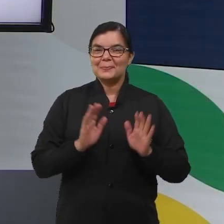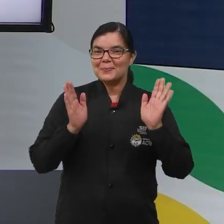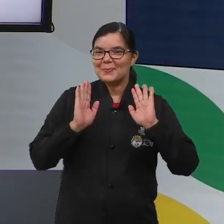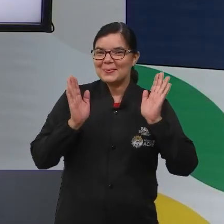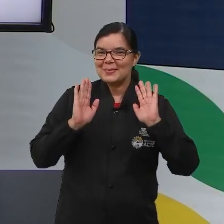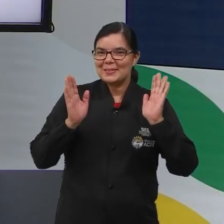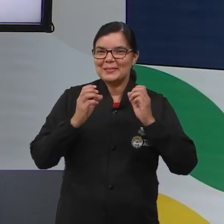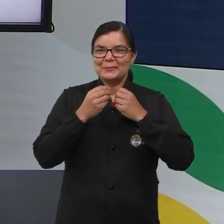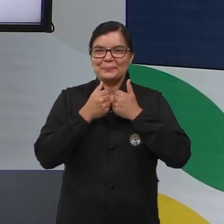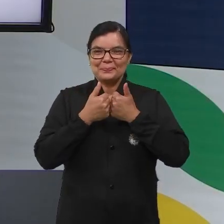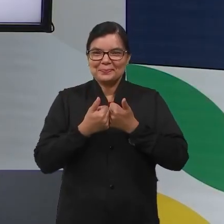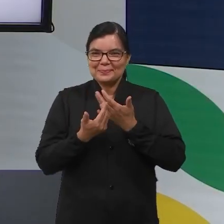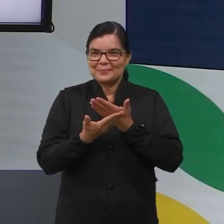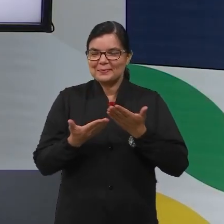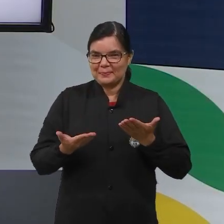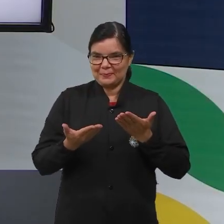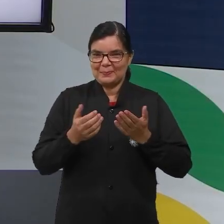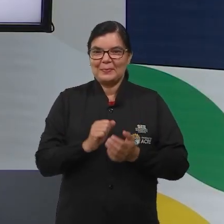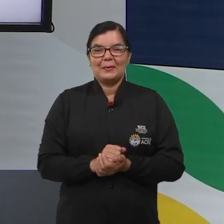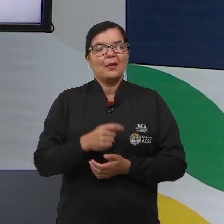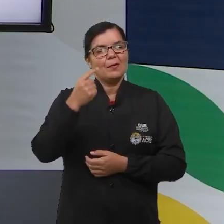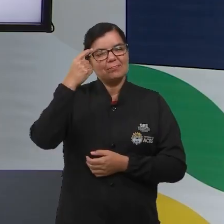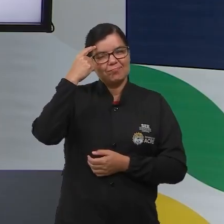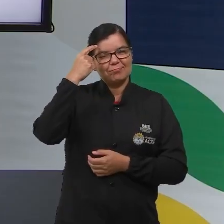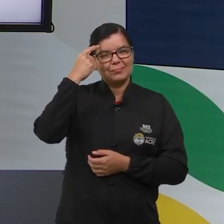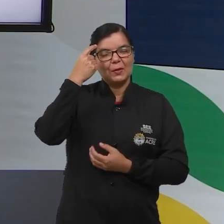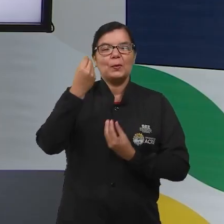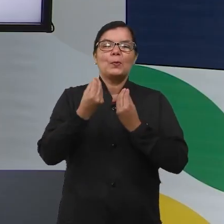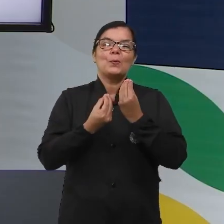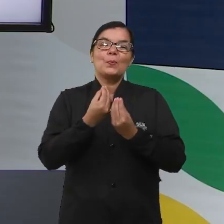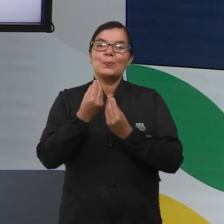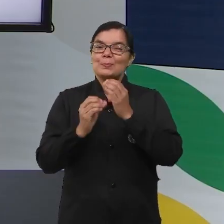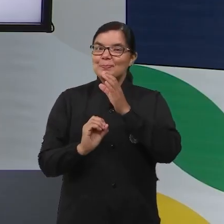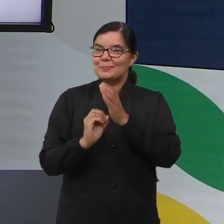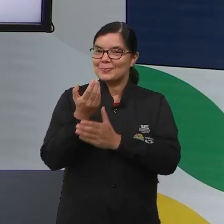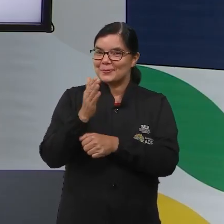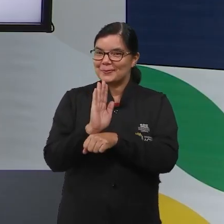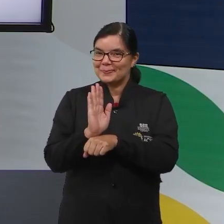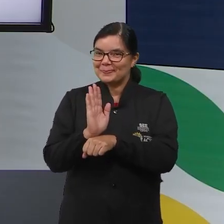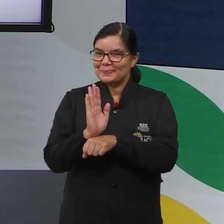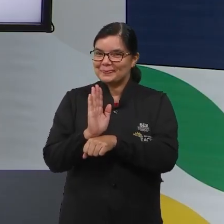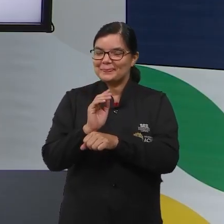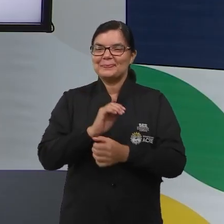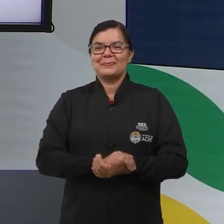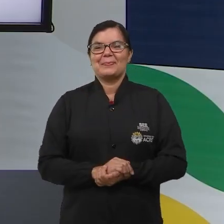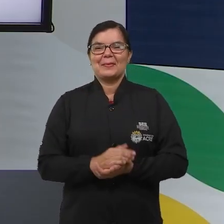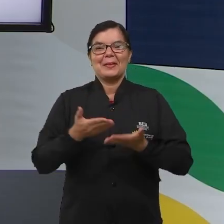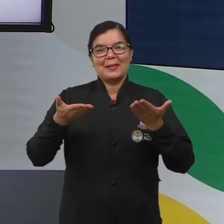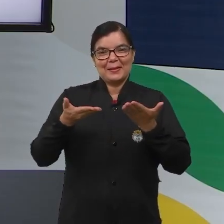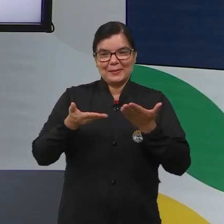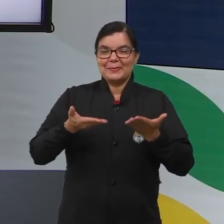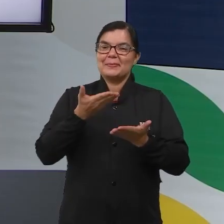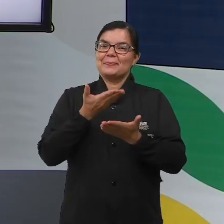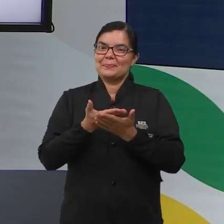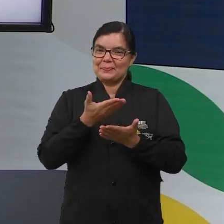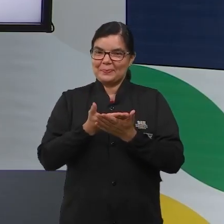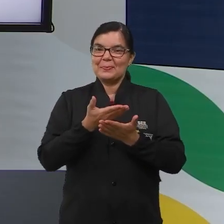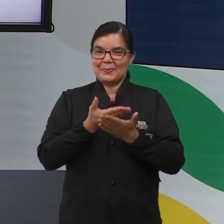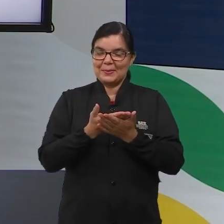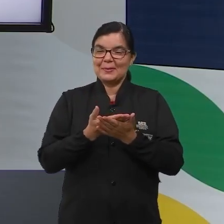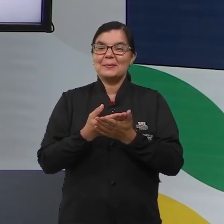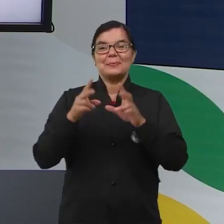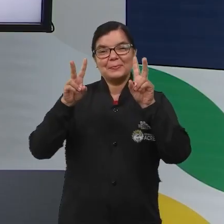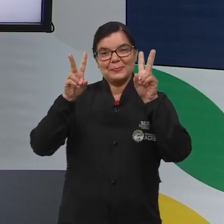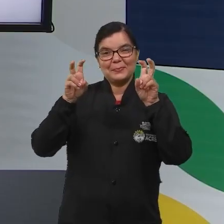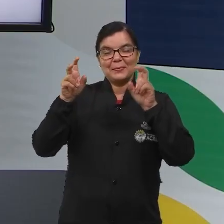Olá pessoal, tudo bem? Você já parou para pensar como surgiu o cinema? É hoje na nossa aula que a gente vai falar sobre